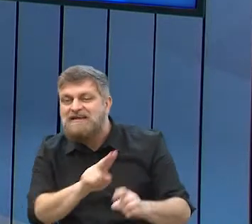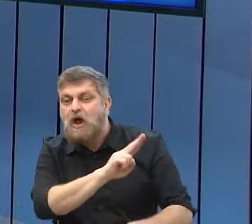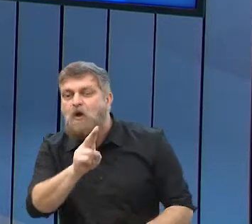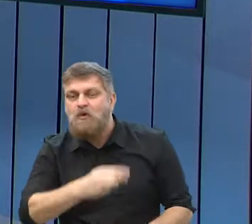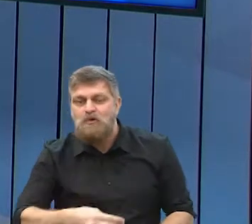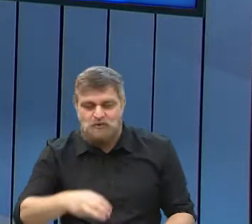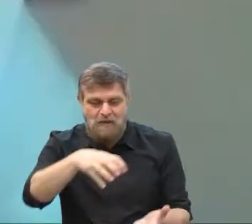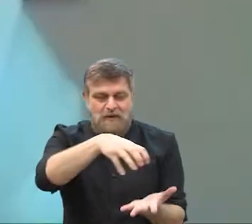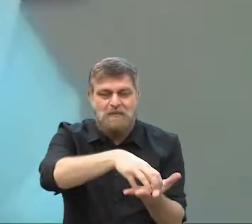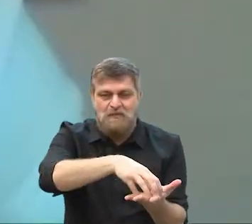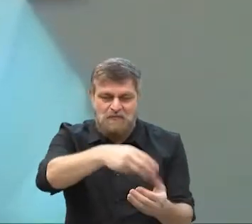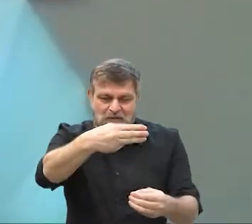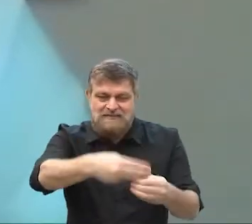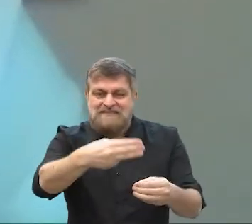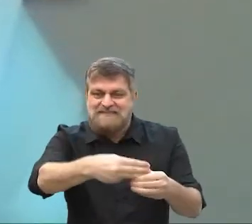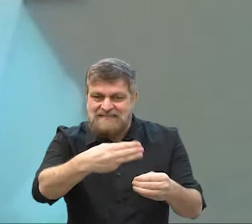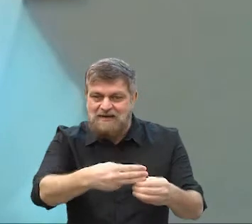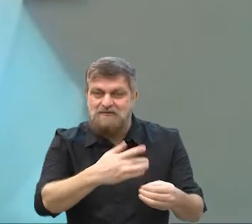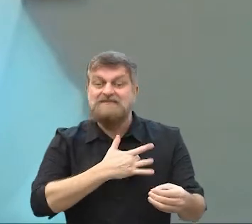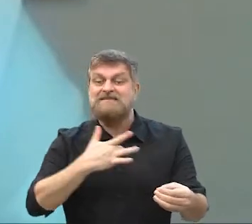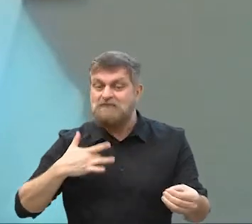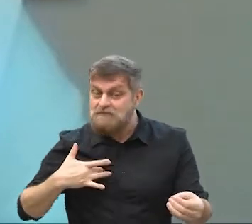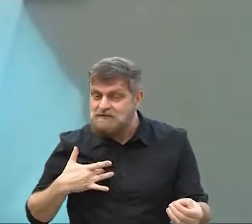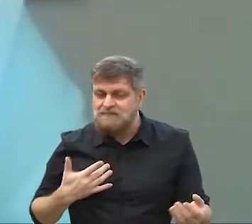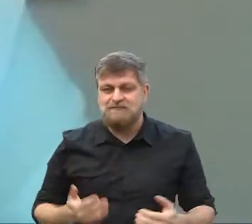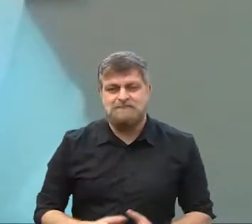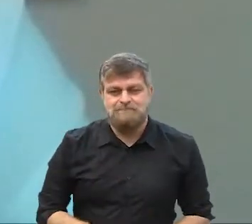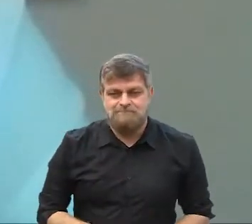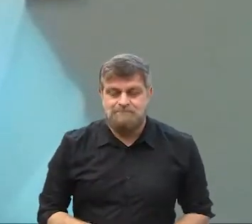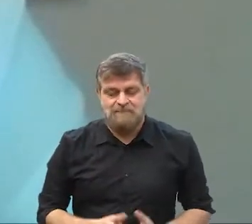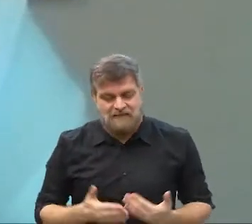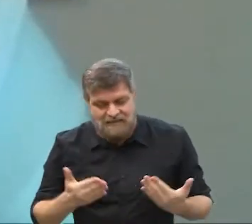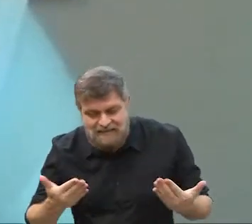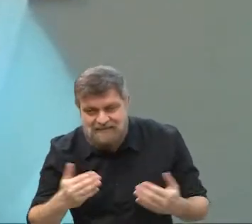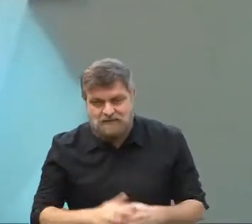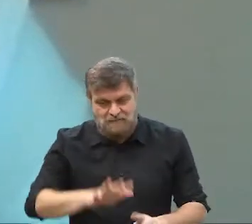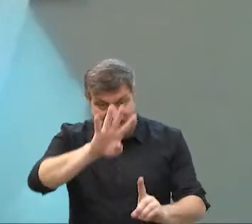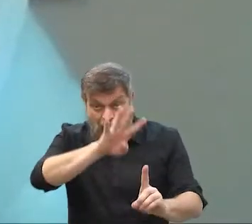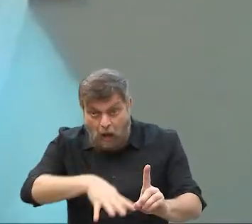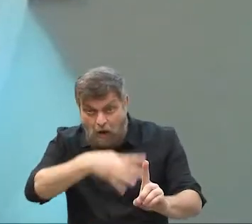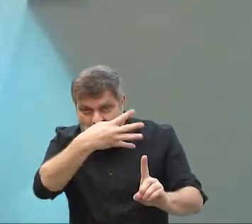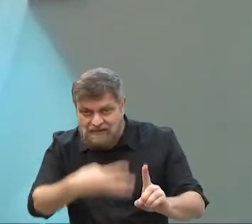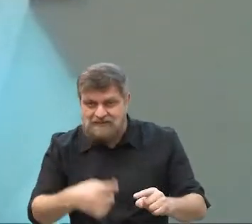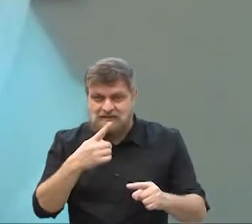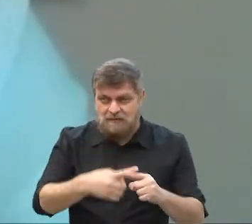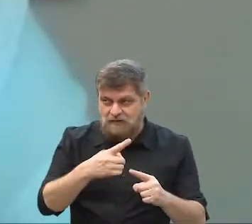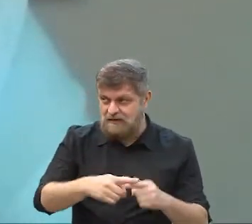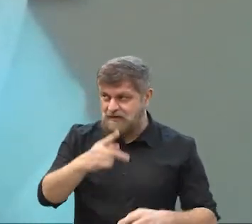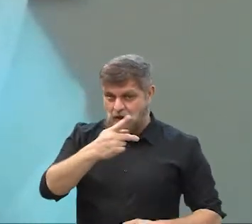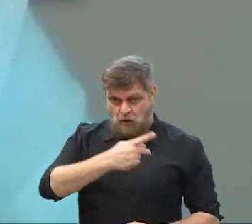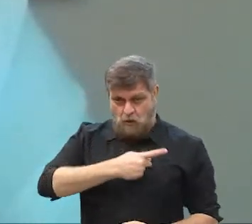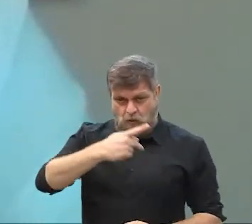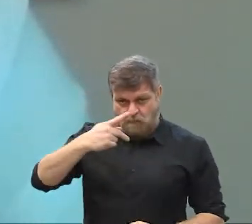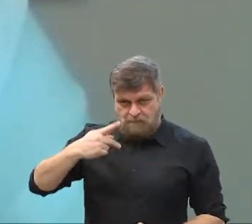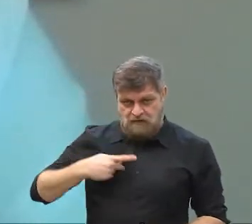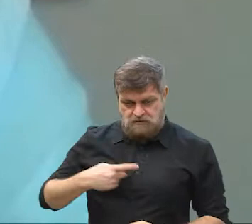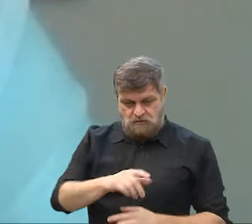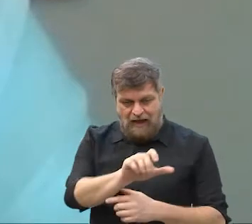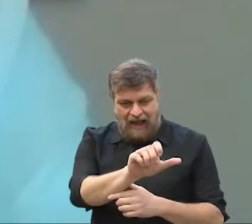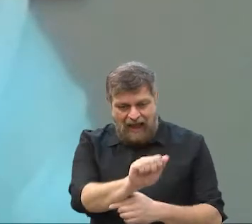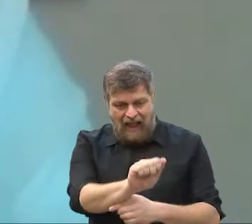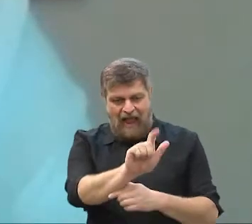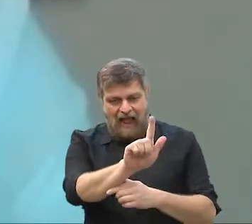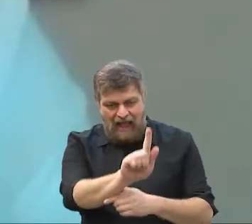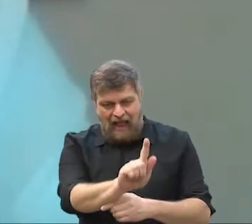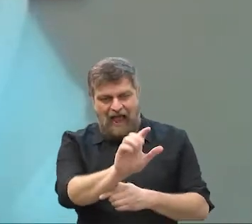Então, essa homenagem, ela foi feita porque o pastor Agostinho Godinho de